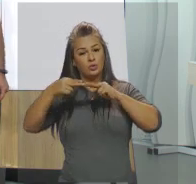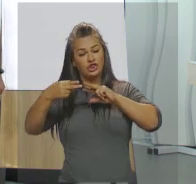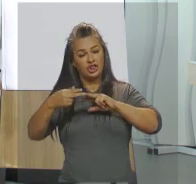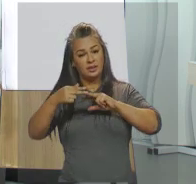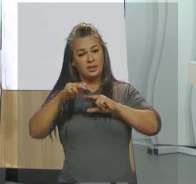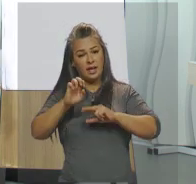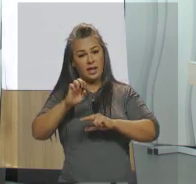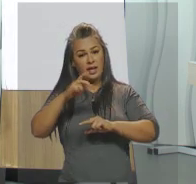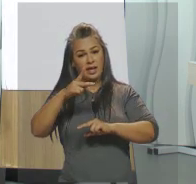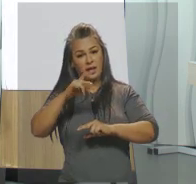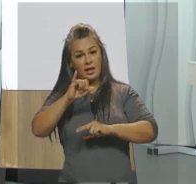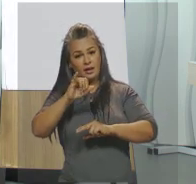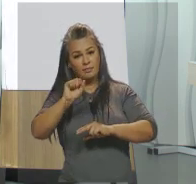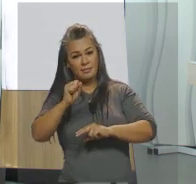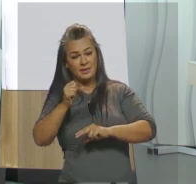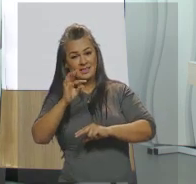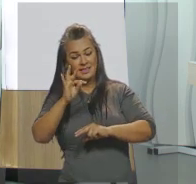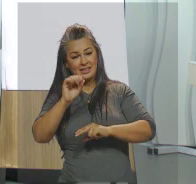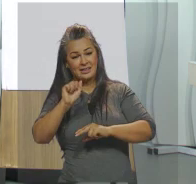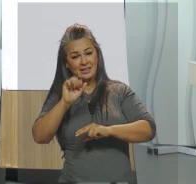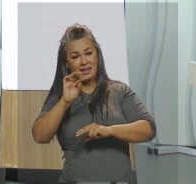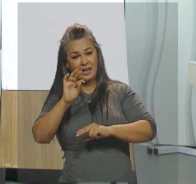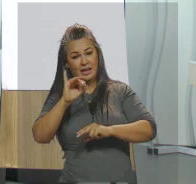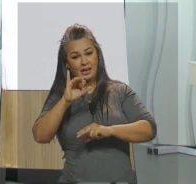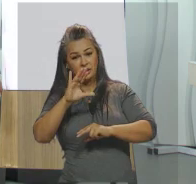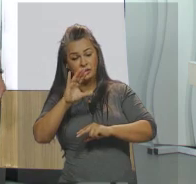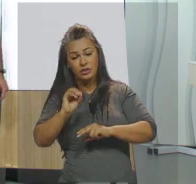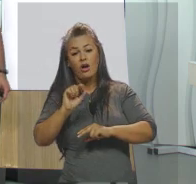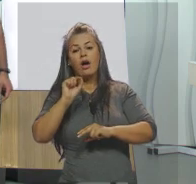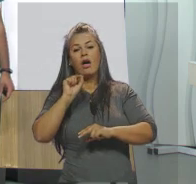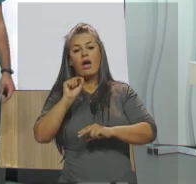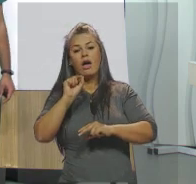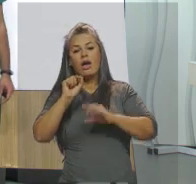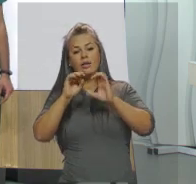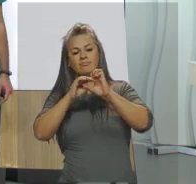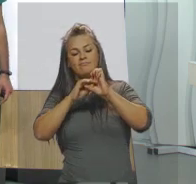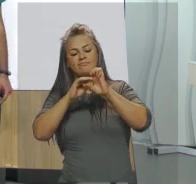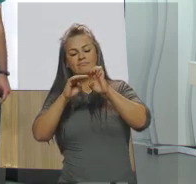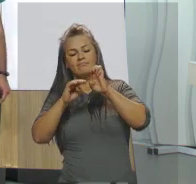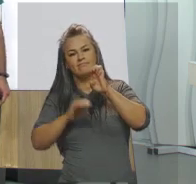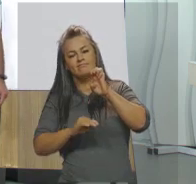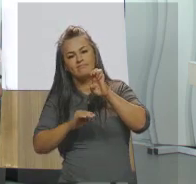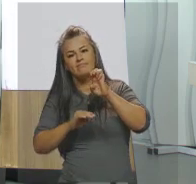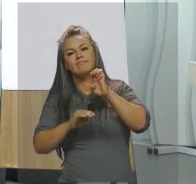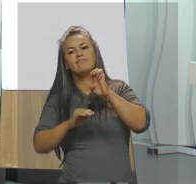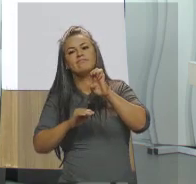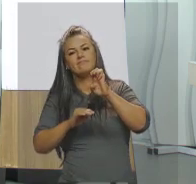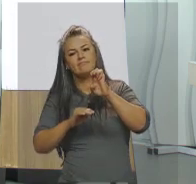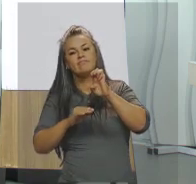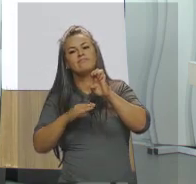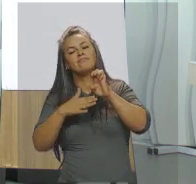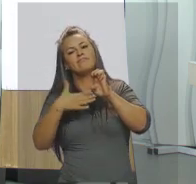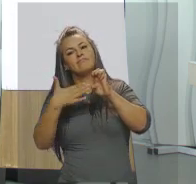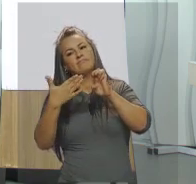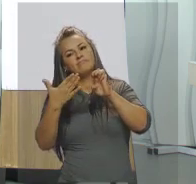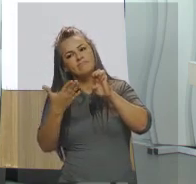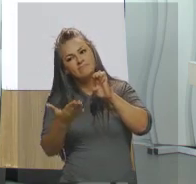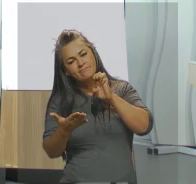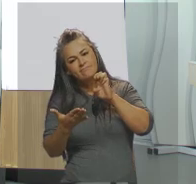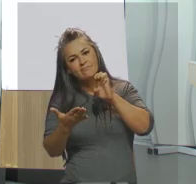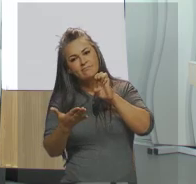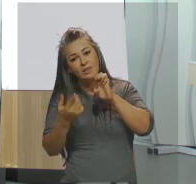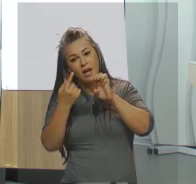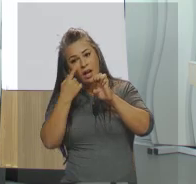alelo recessivo. Daí o nome de epistasia recessiva. Como aqui, então,